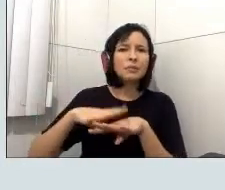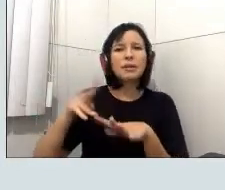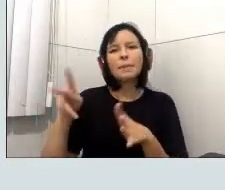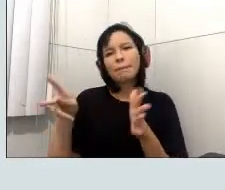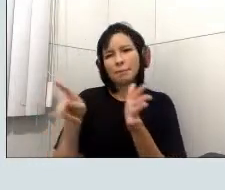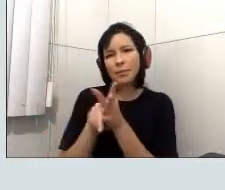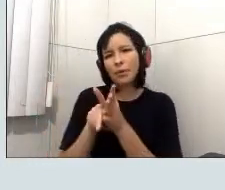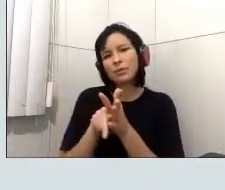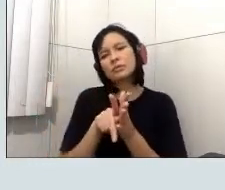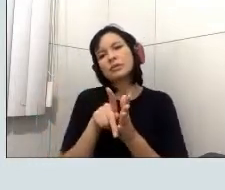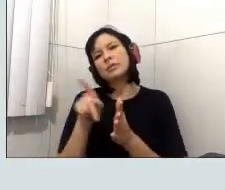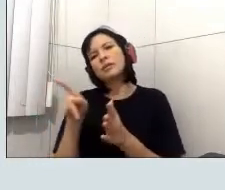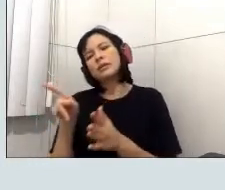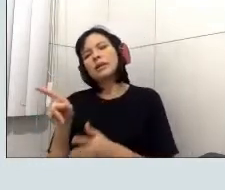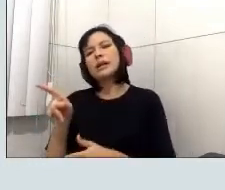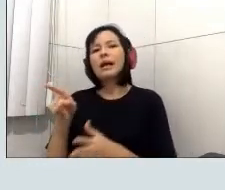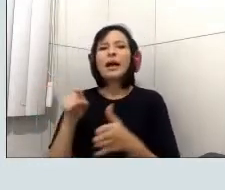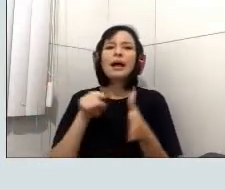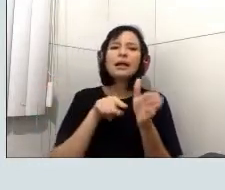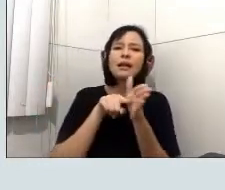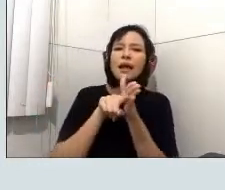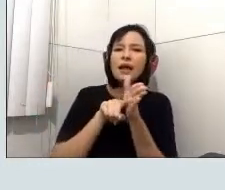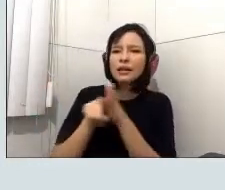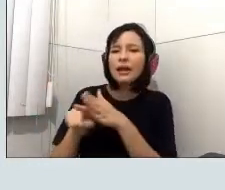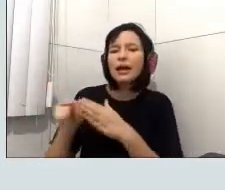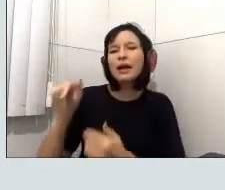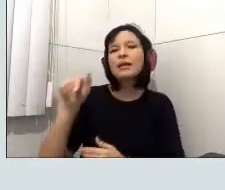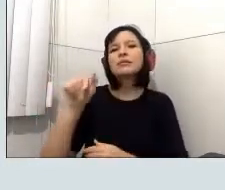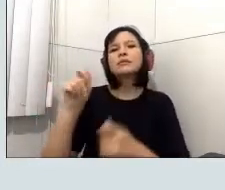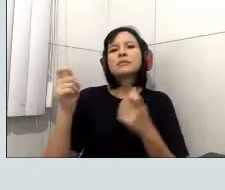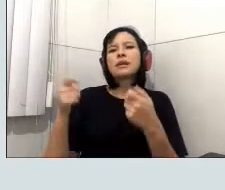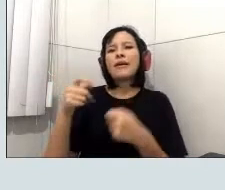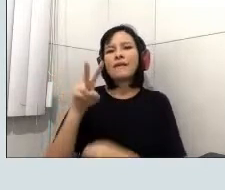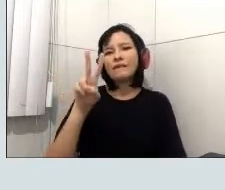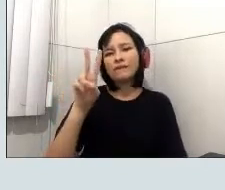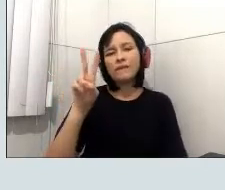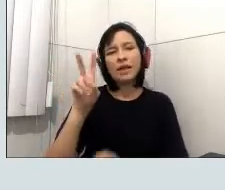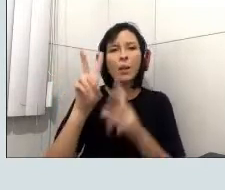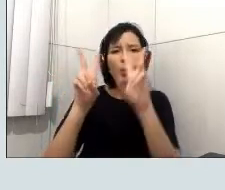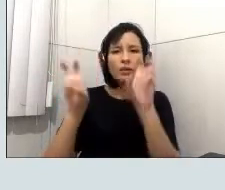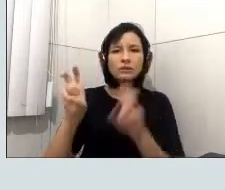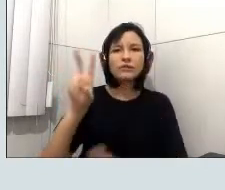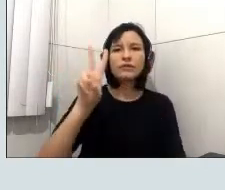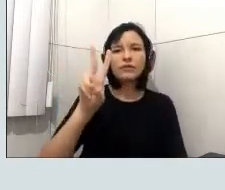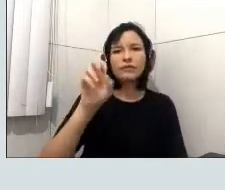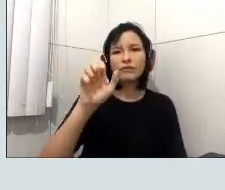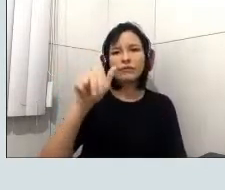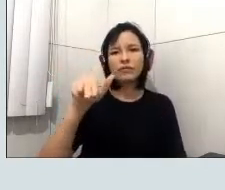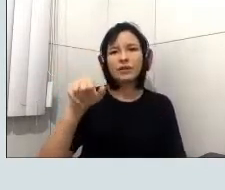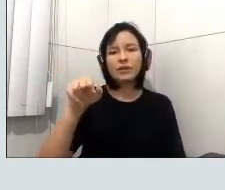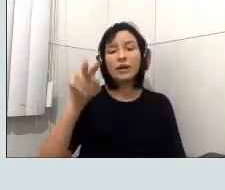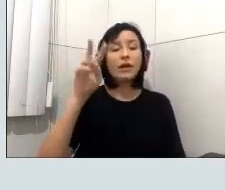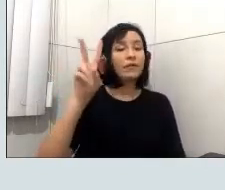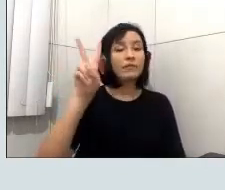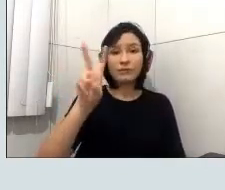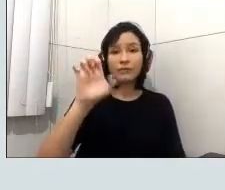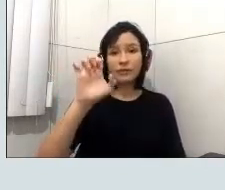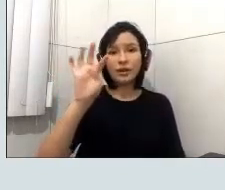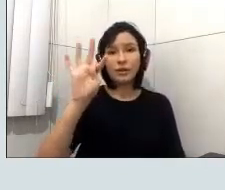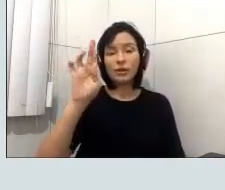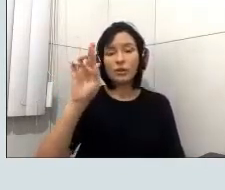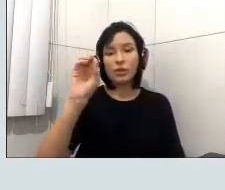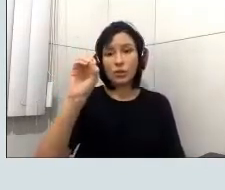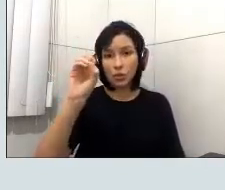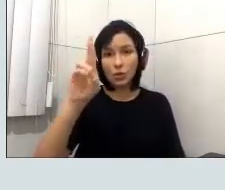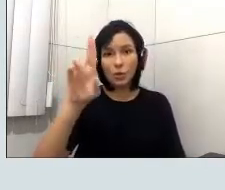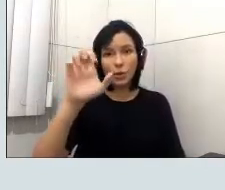vai estudar um pouquinho de vetores, um pouquinho de movimentos, em física também. Então é só por isso,